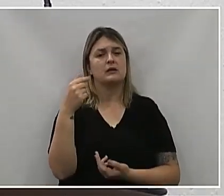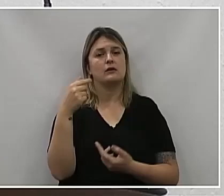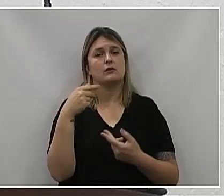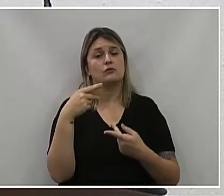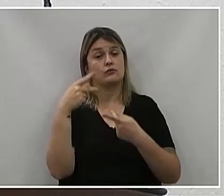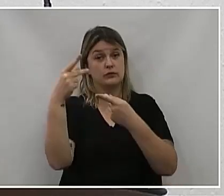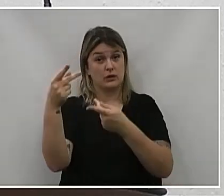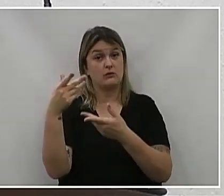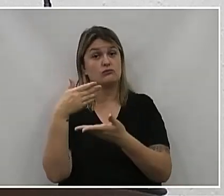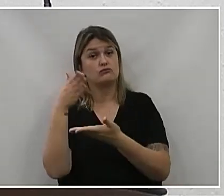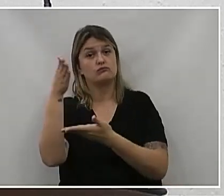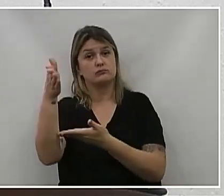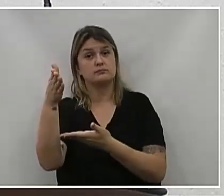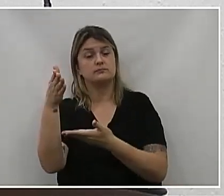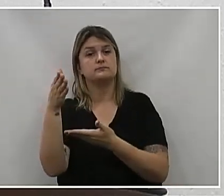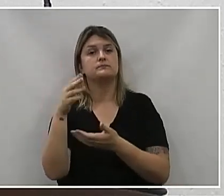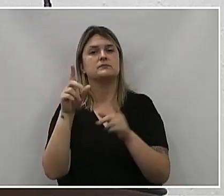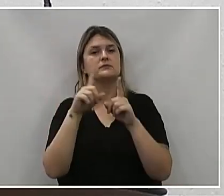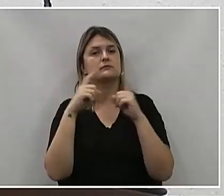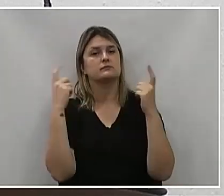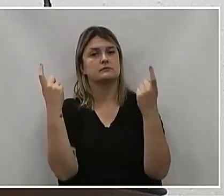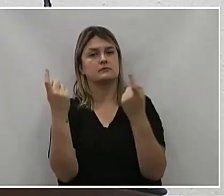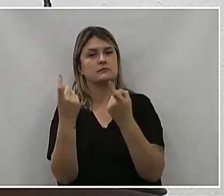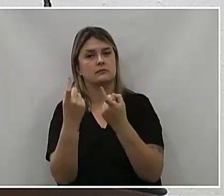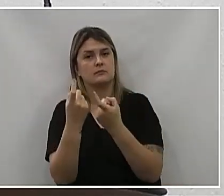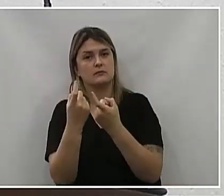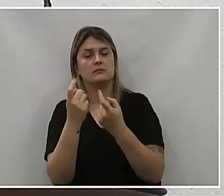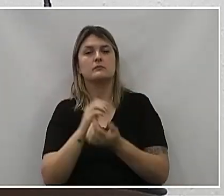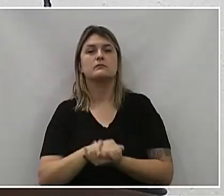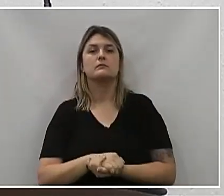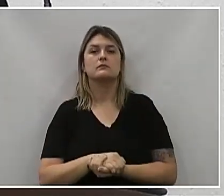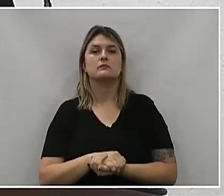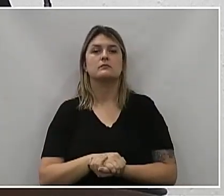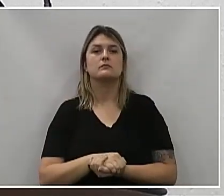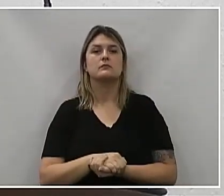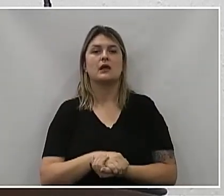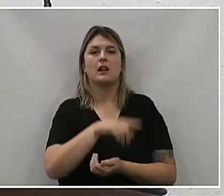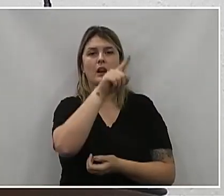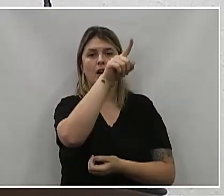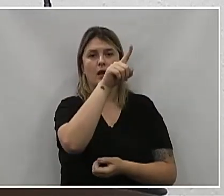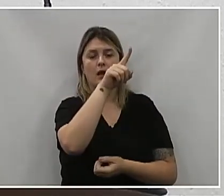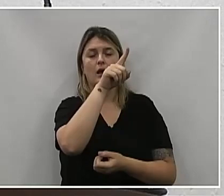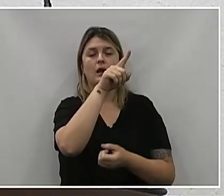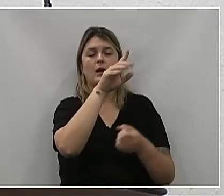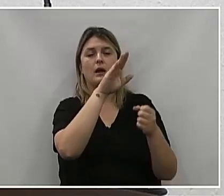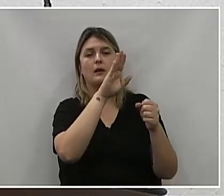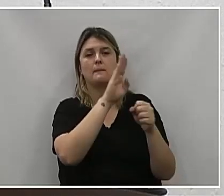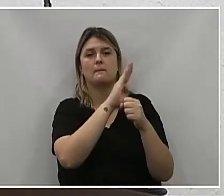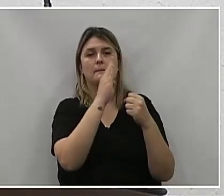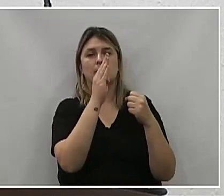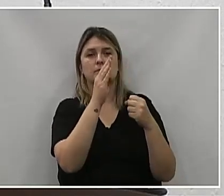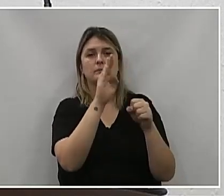convidado para participar de uma reunião no distrito de São Domingos.